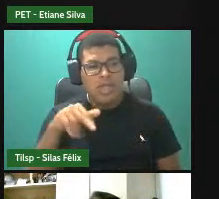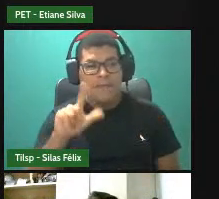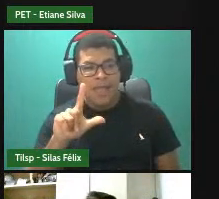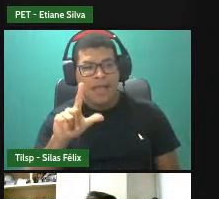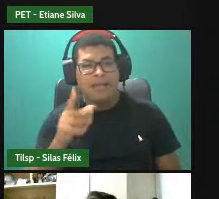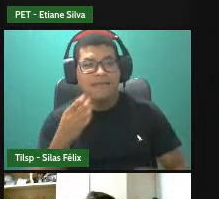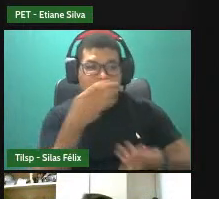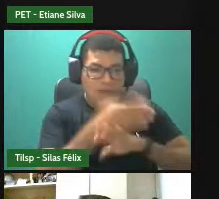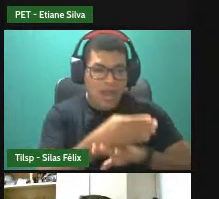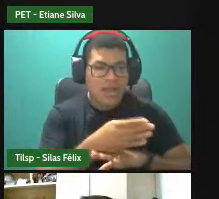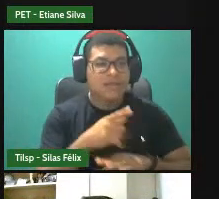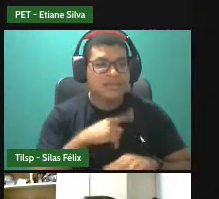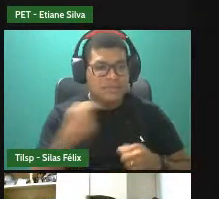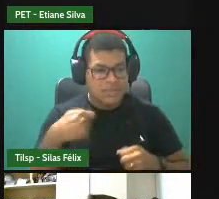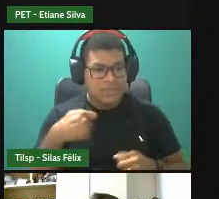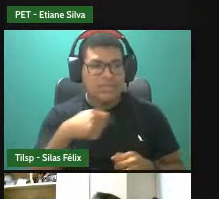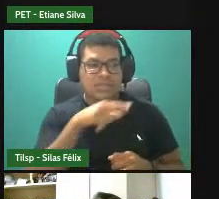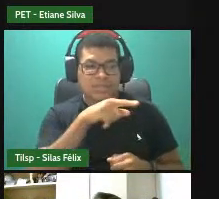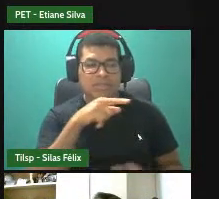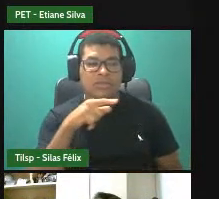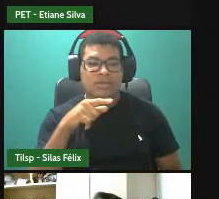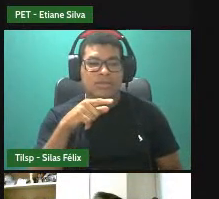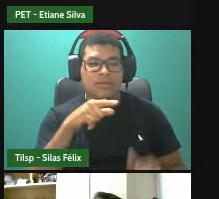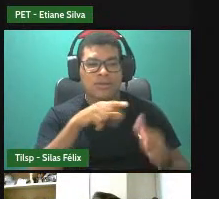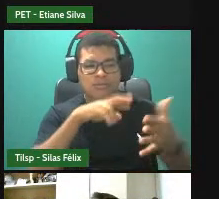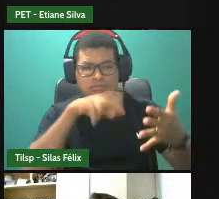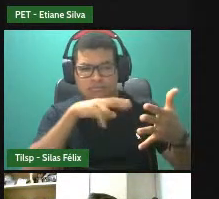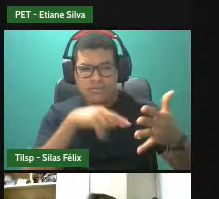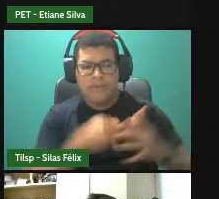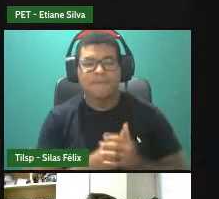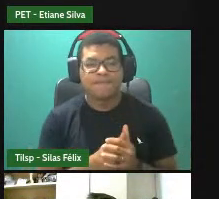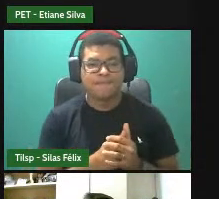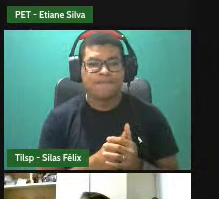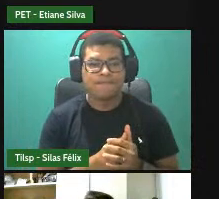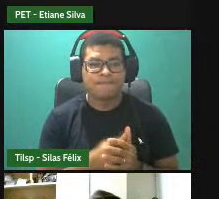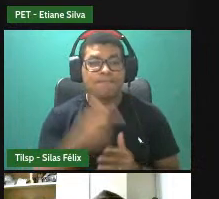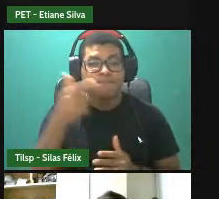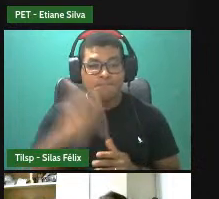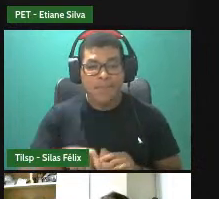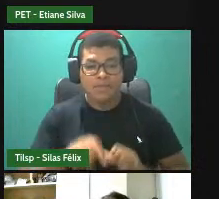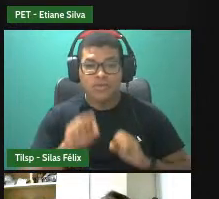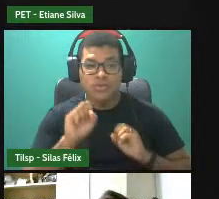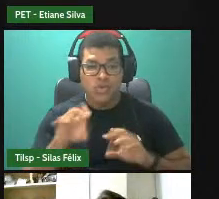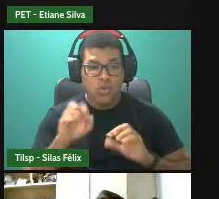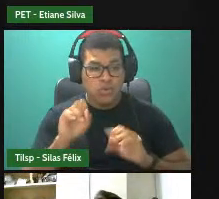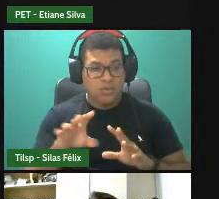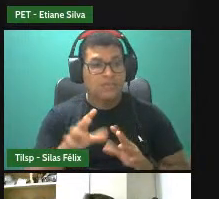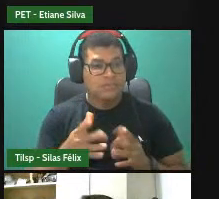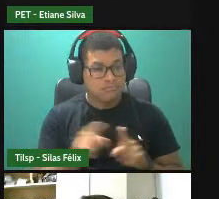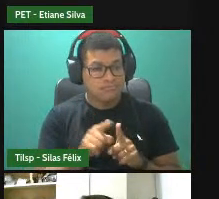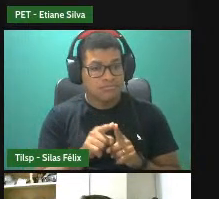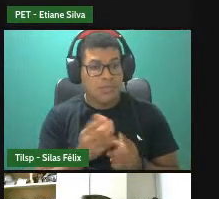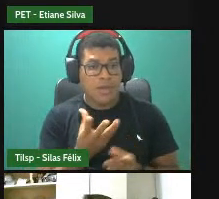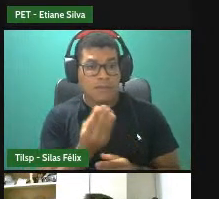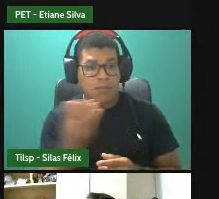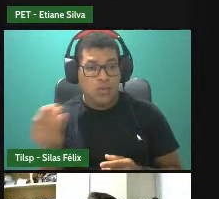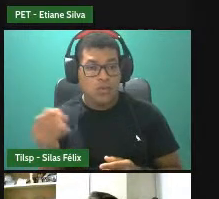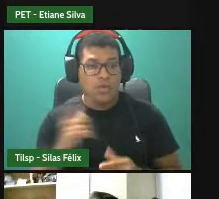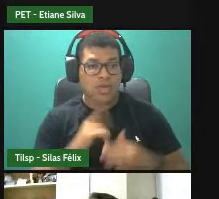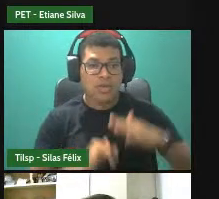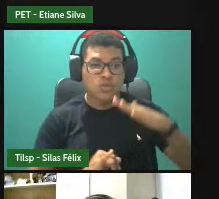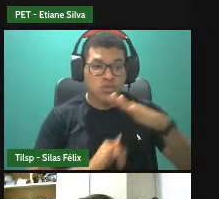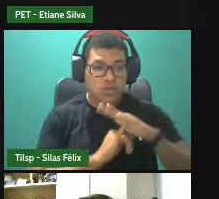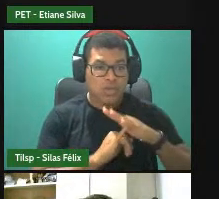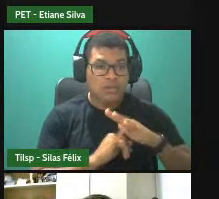Médico Legal. Temos ainda, né, atuação em docência. Né? Muitas instituições de ensino, cursos de graduação em